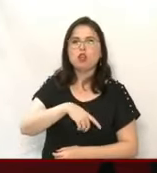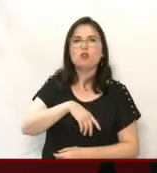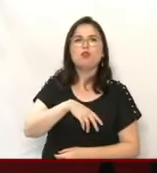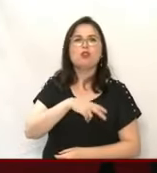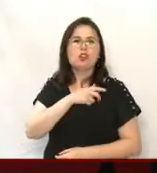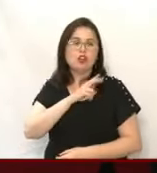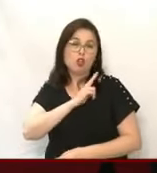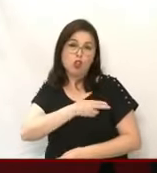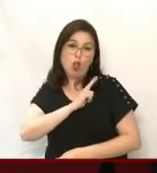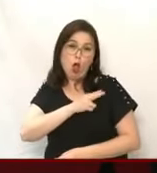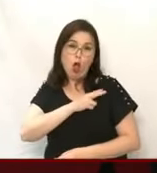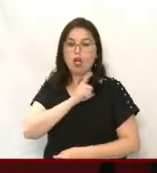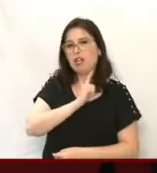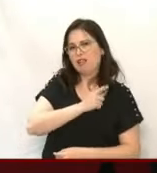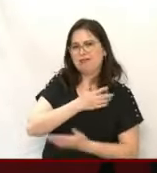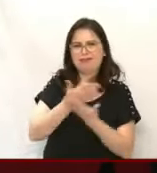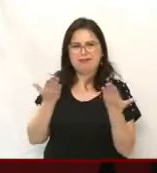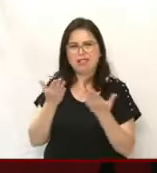Zeira.